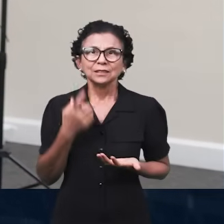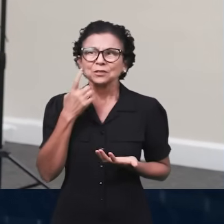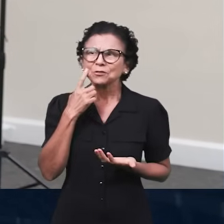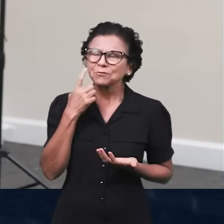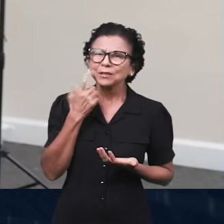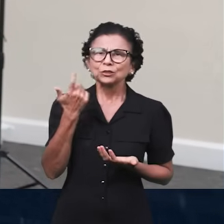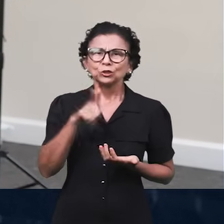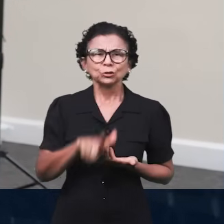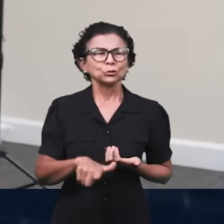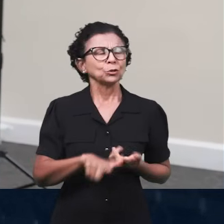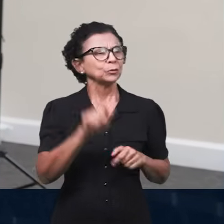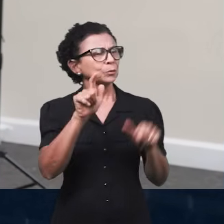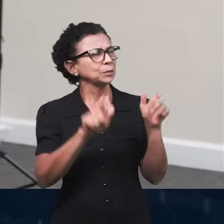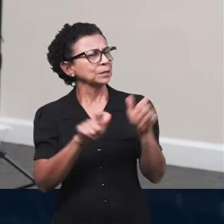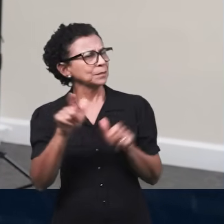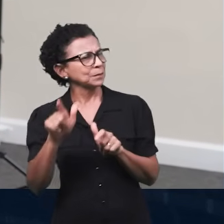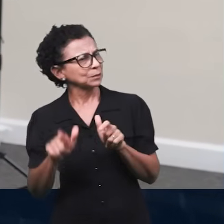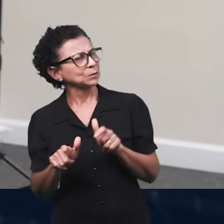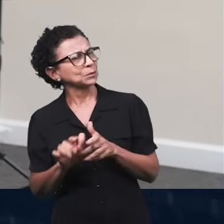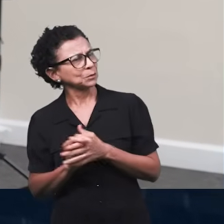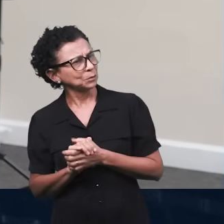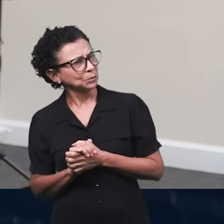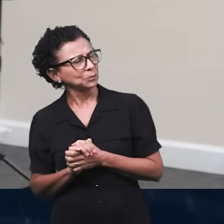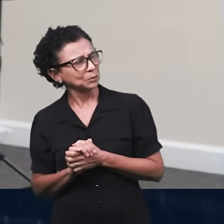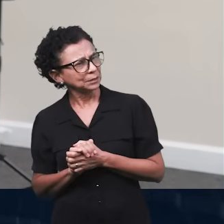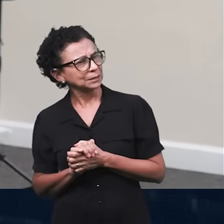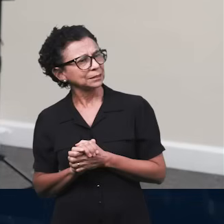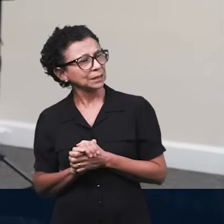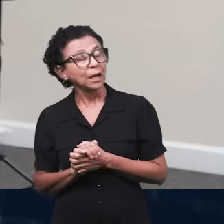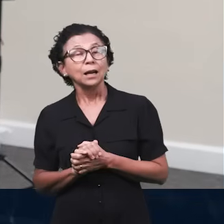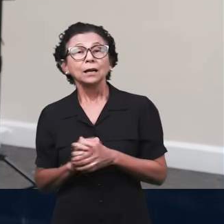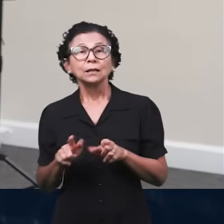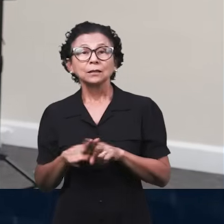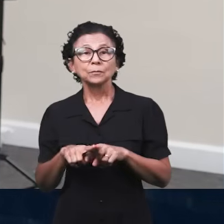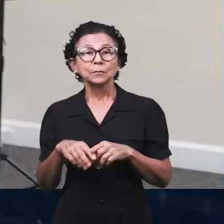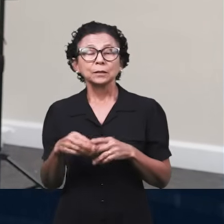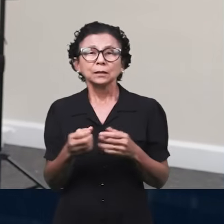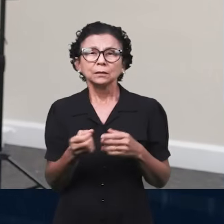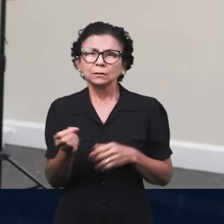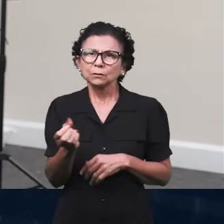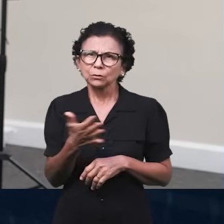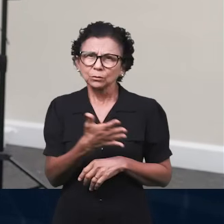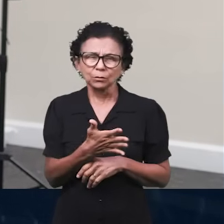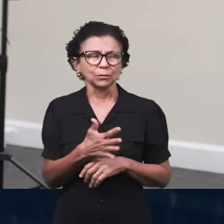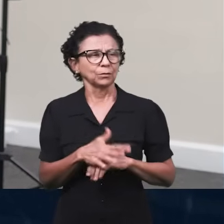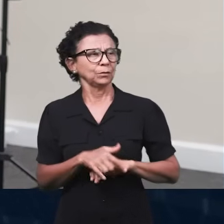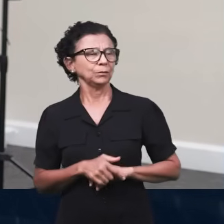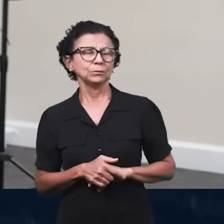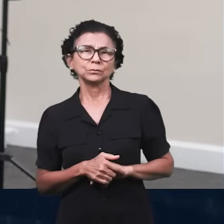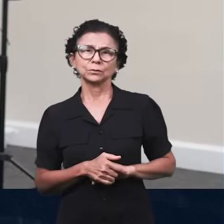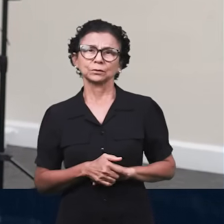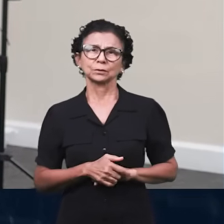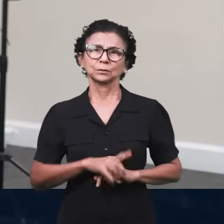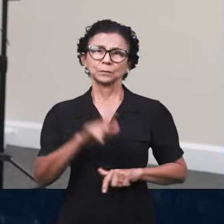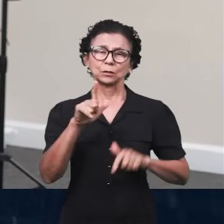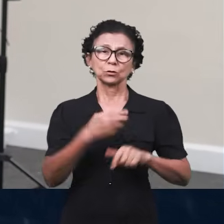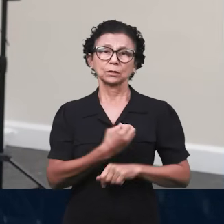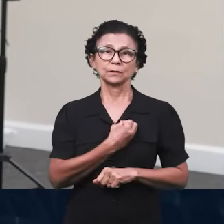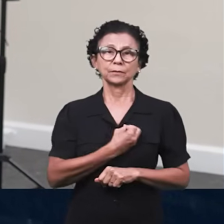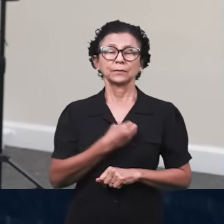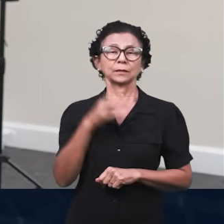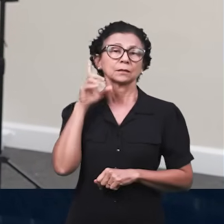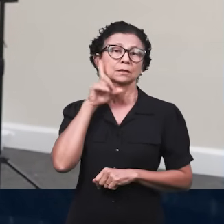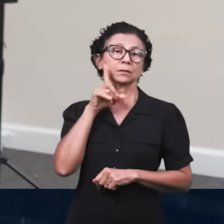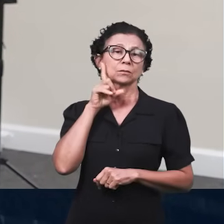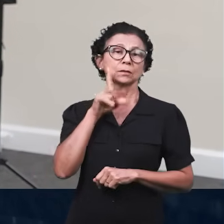mas também de muitos irmãos novos que estão vivendo aqui já nos Estados Unidos há muito tempo, filhos também